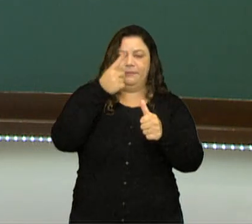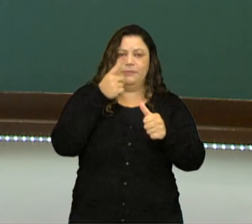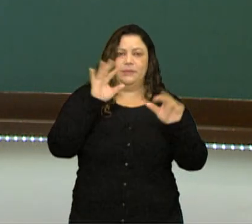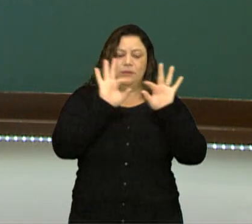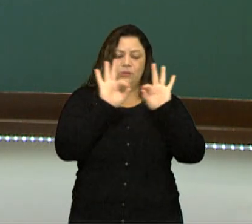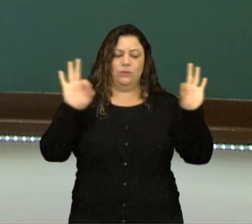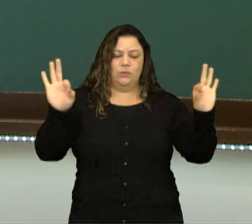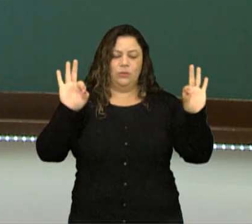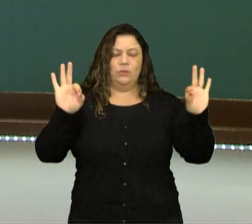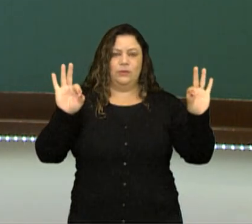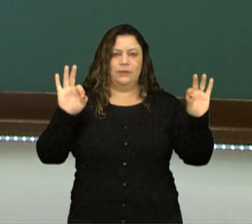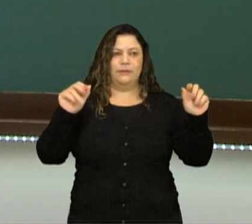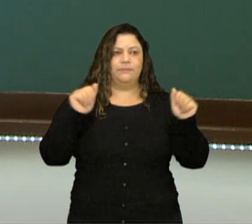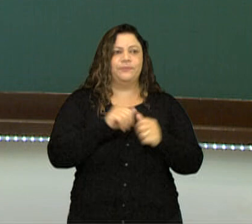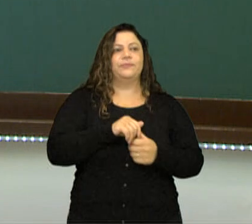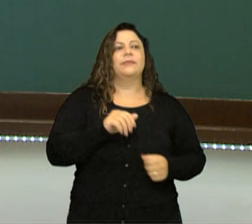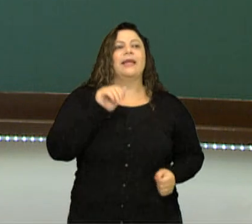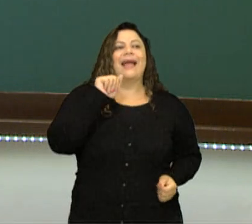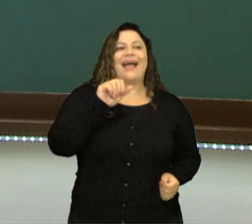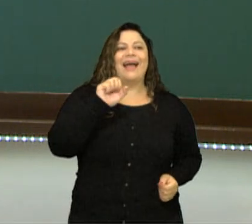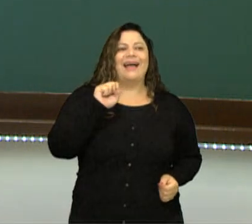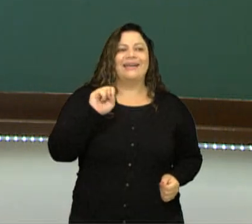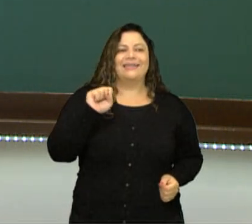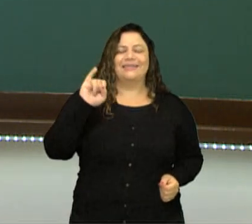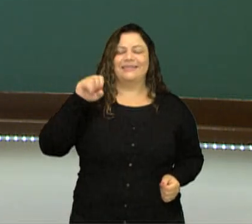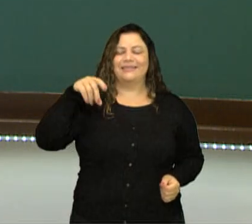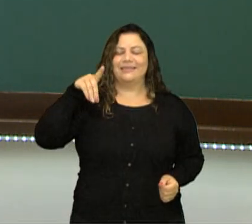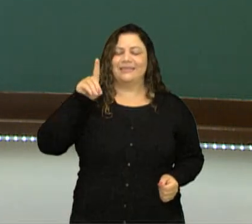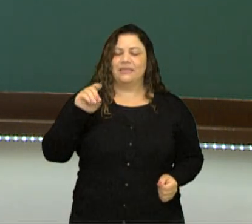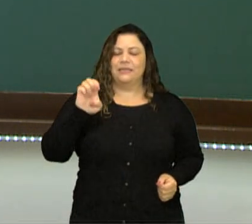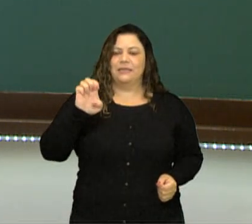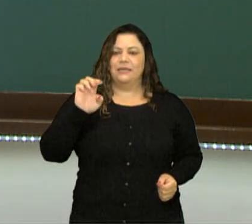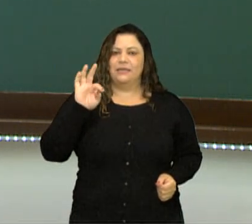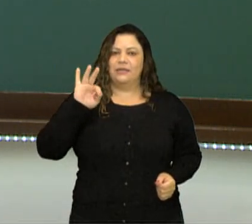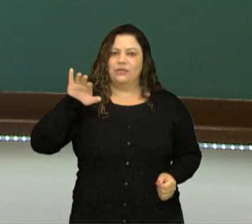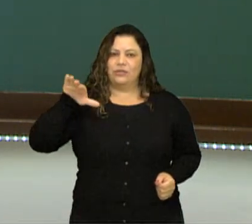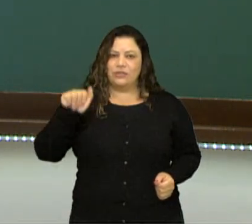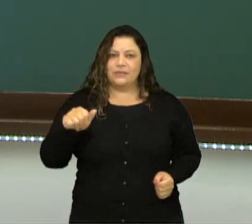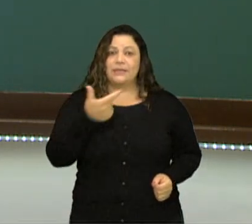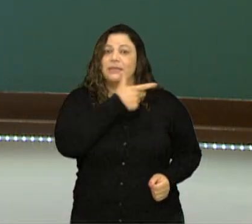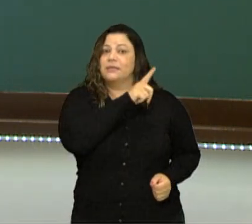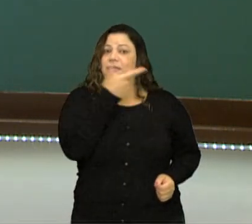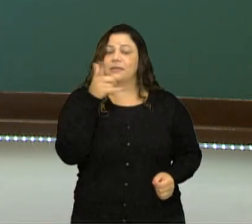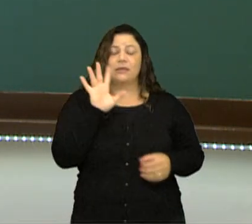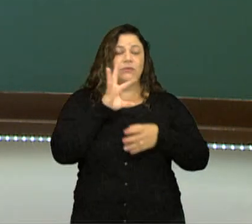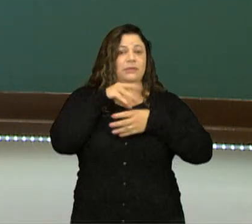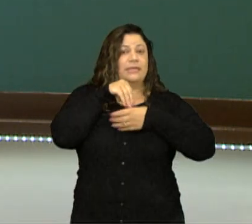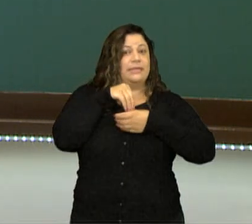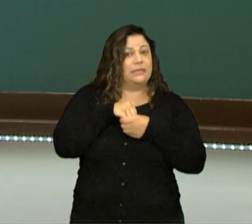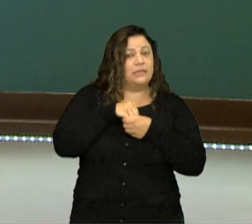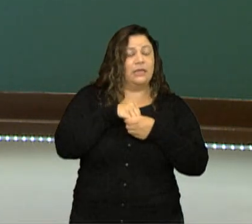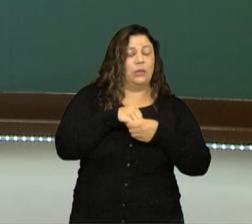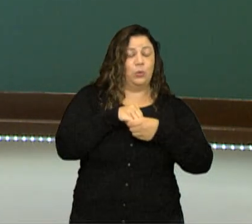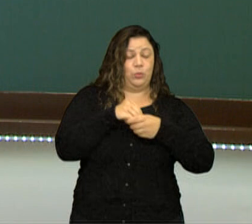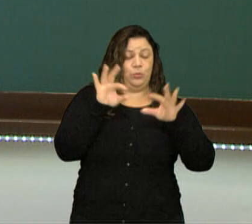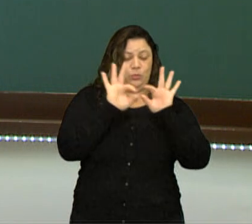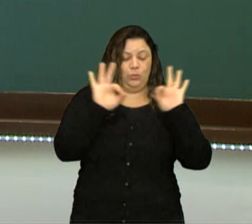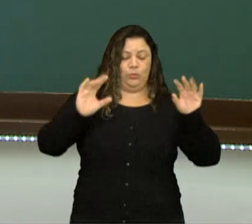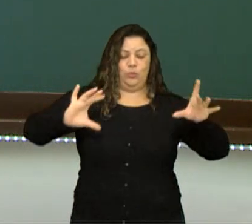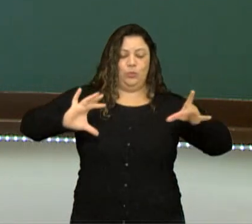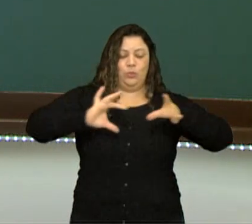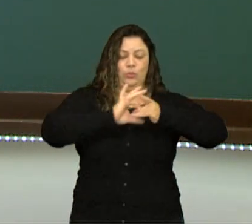oração coordenada assindética, porque mesmo, acabamos de ver, ela não apresenta nenhum elemento de